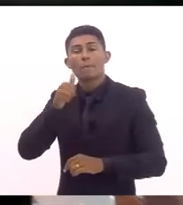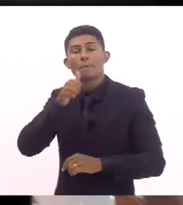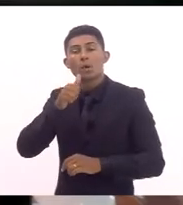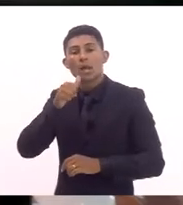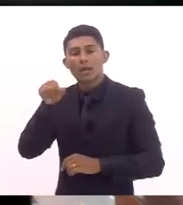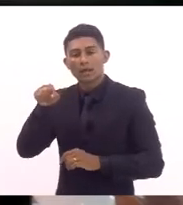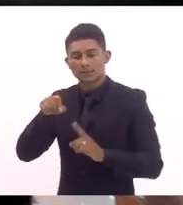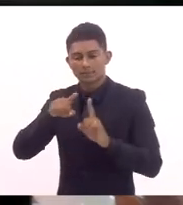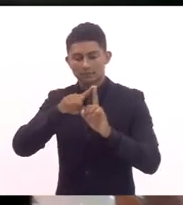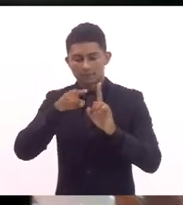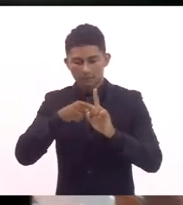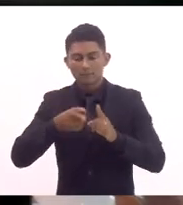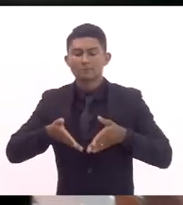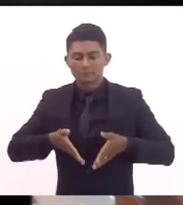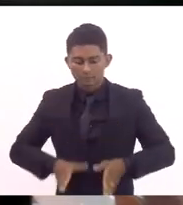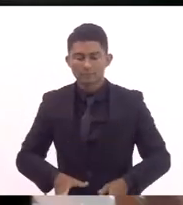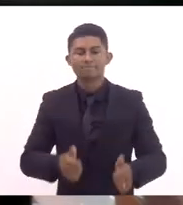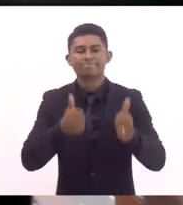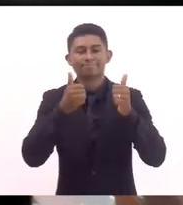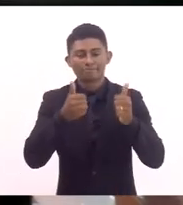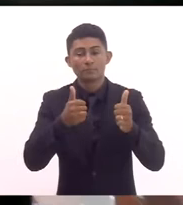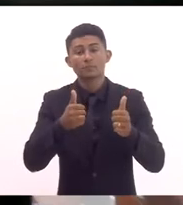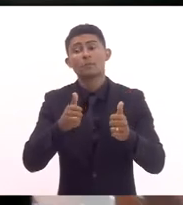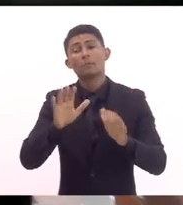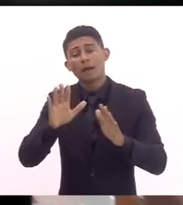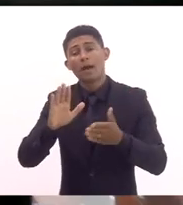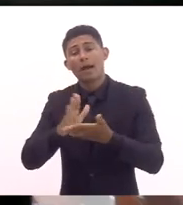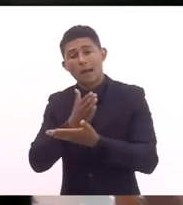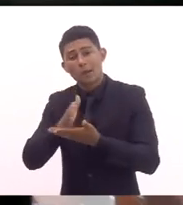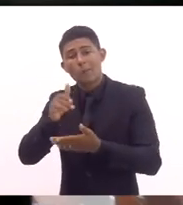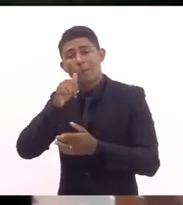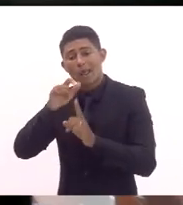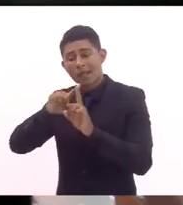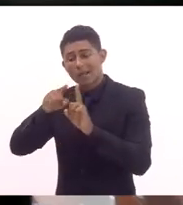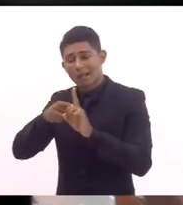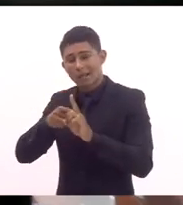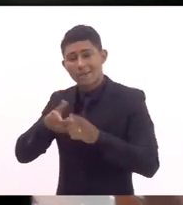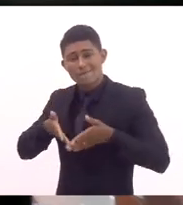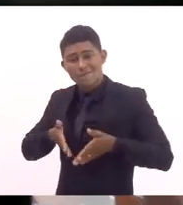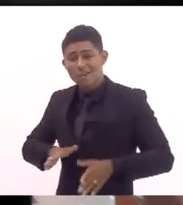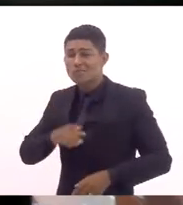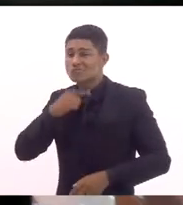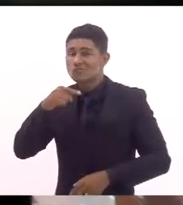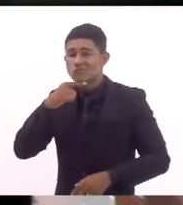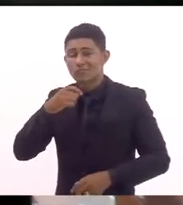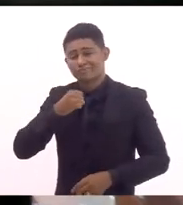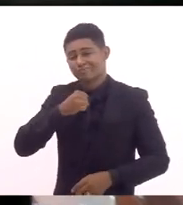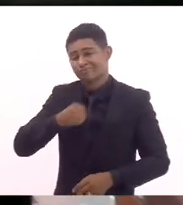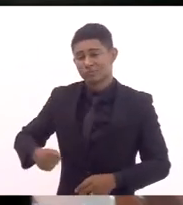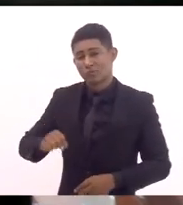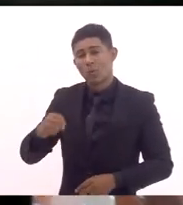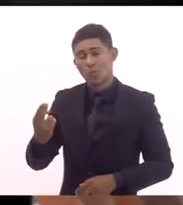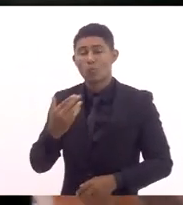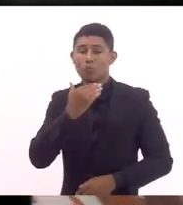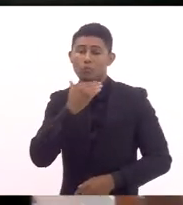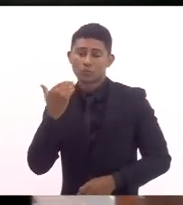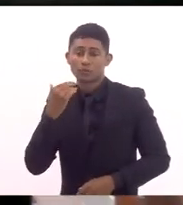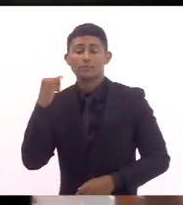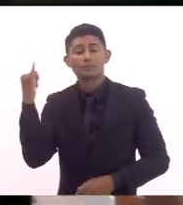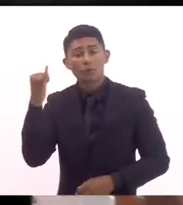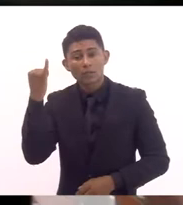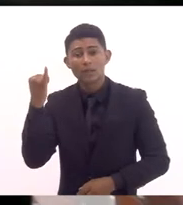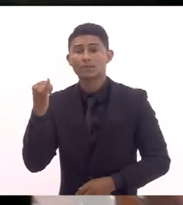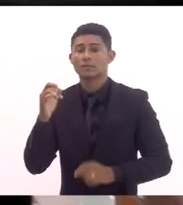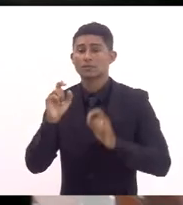das mães que perderam bebês e isso seria muito importante para saúde no pós-parto saúde